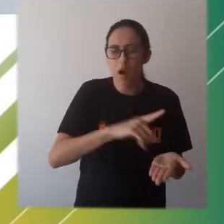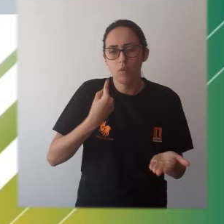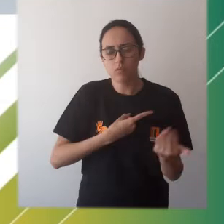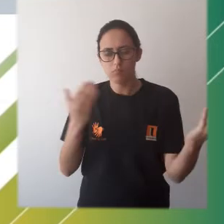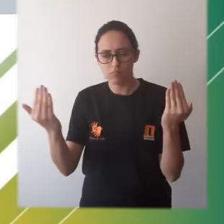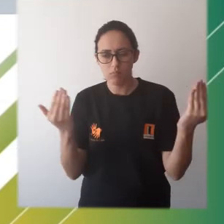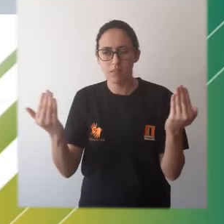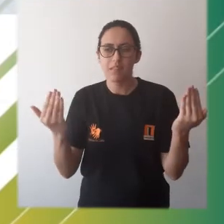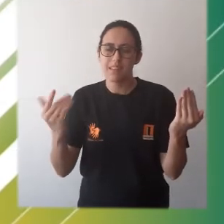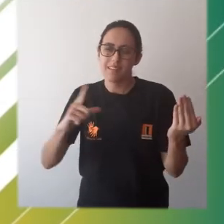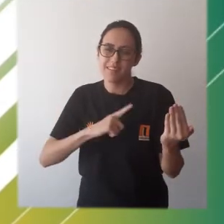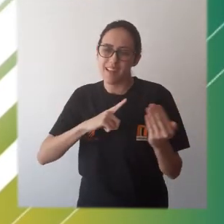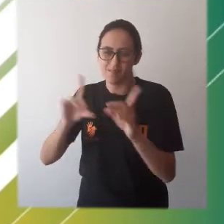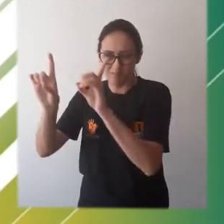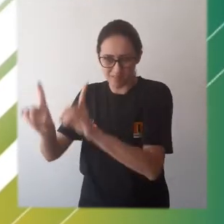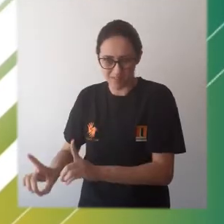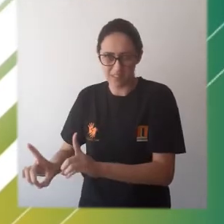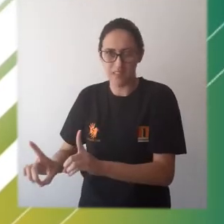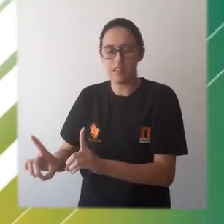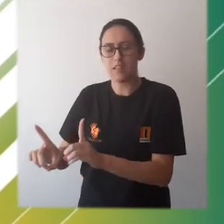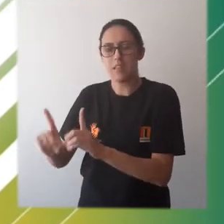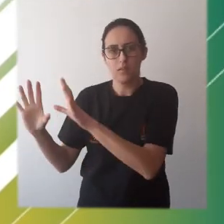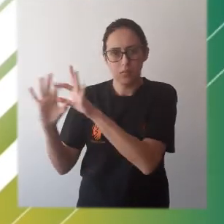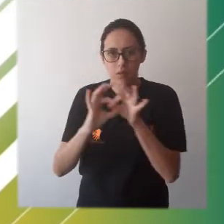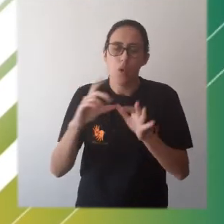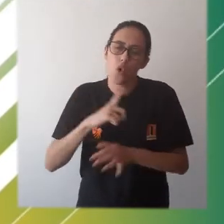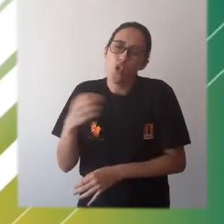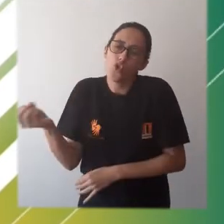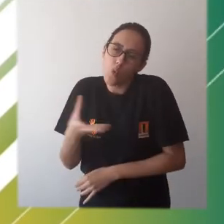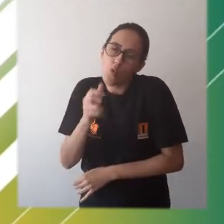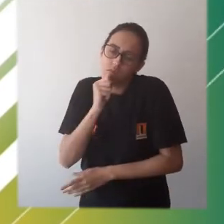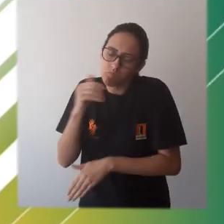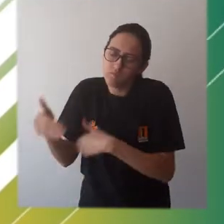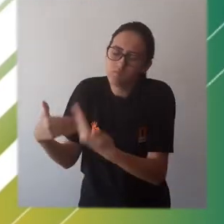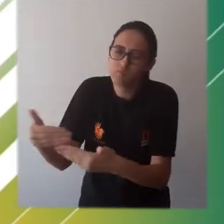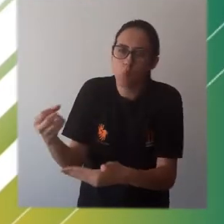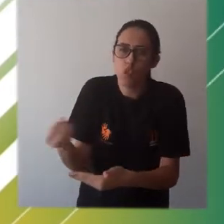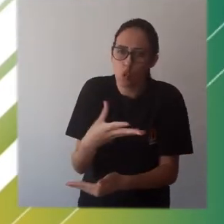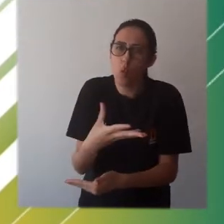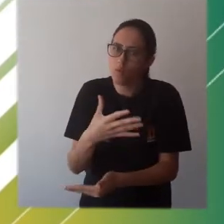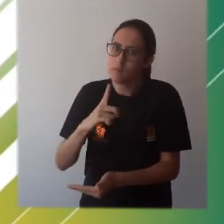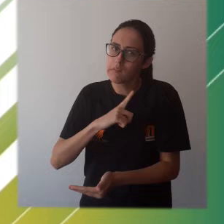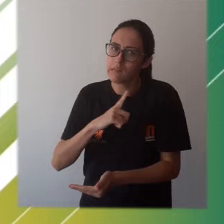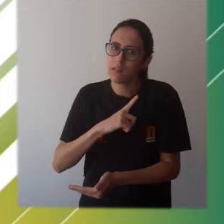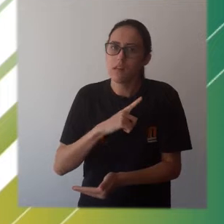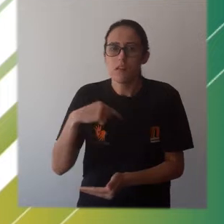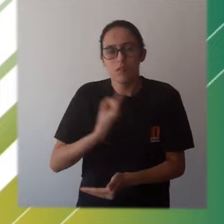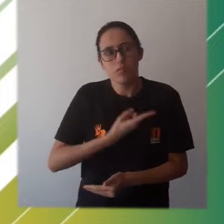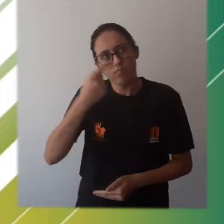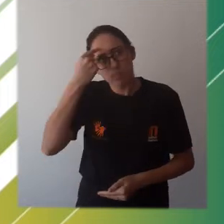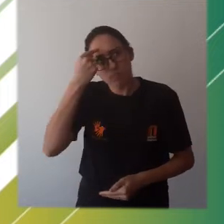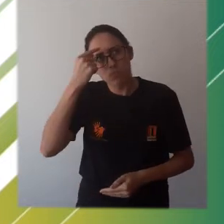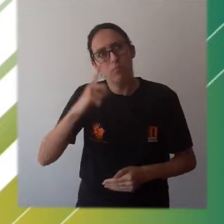ainda. E isso contribuiu bastante para o Brasil, com os investimentos que foram feitos,